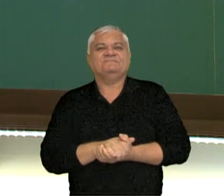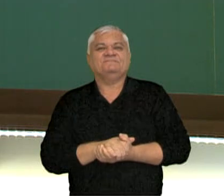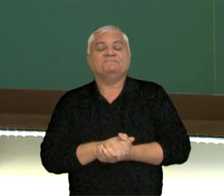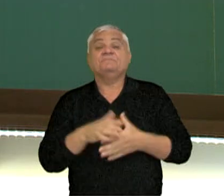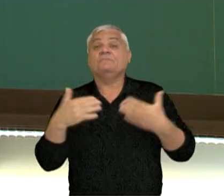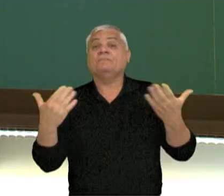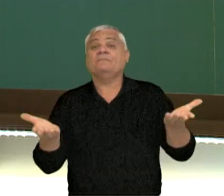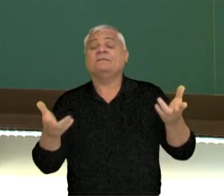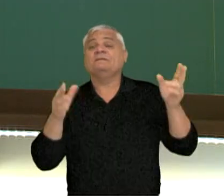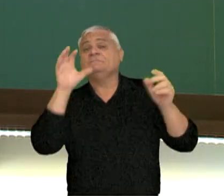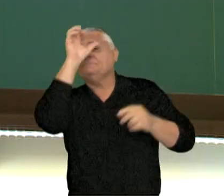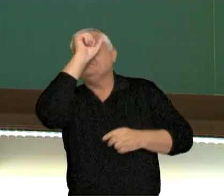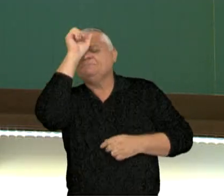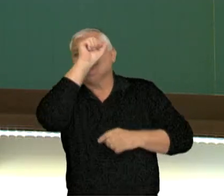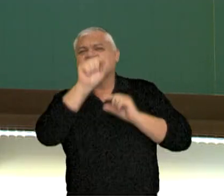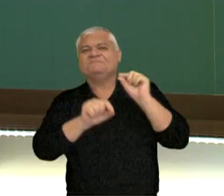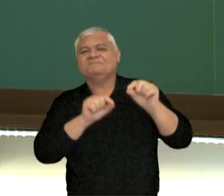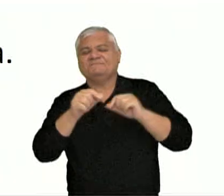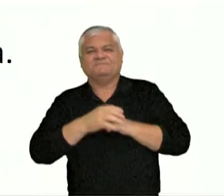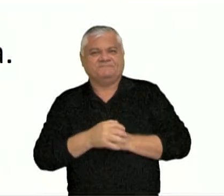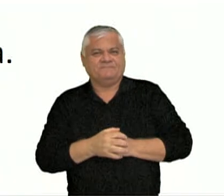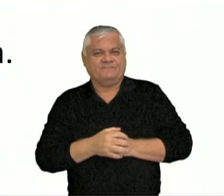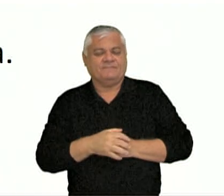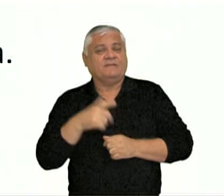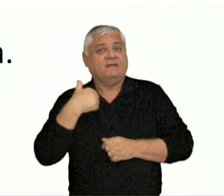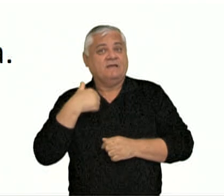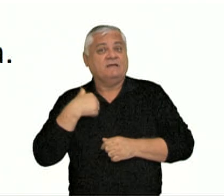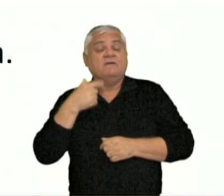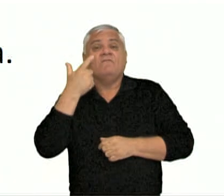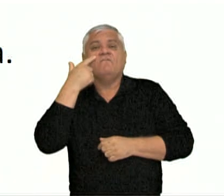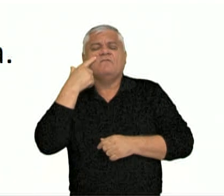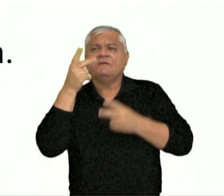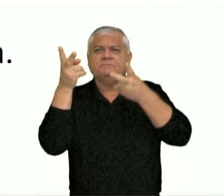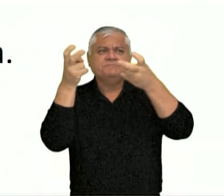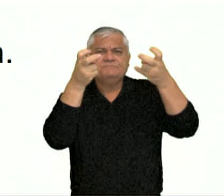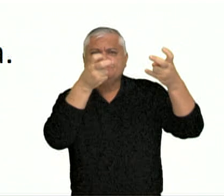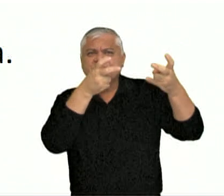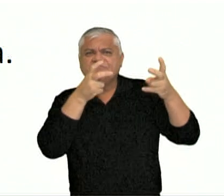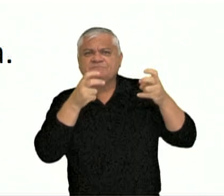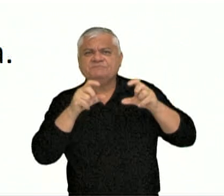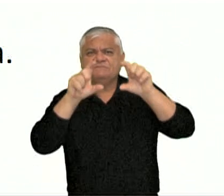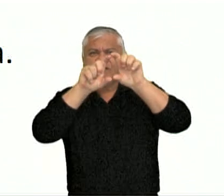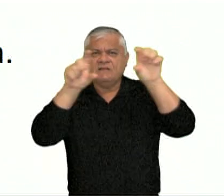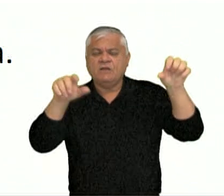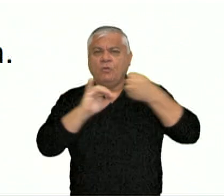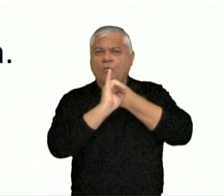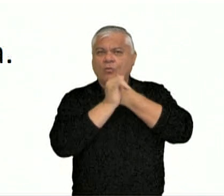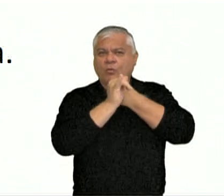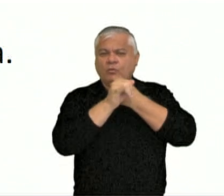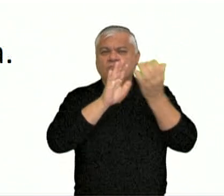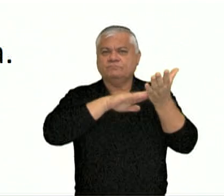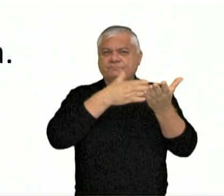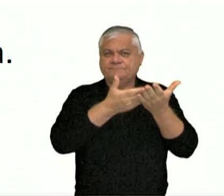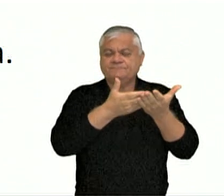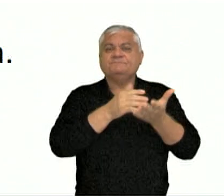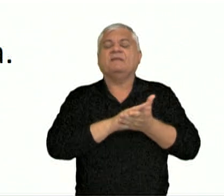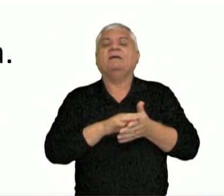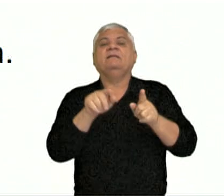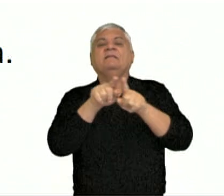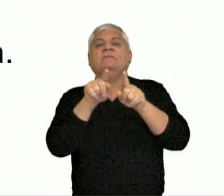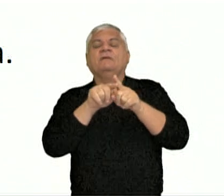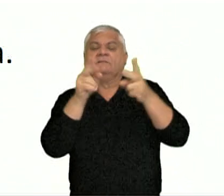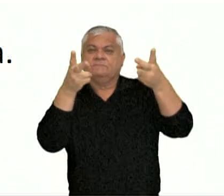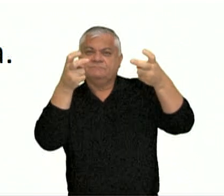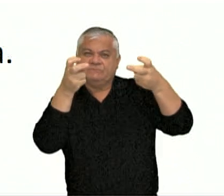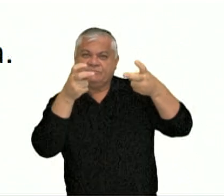Então, o que nós vamos aprender hoje? Nós vamos localizar trechos do conto para ler e interpretar. Vamos